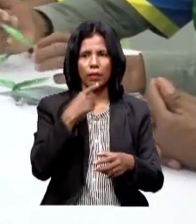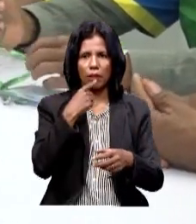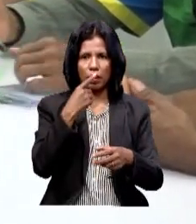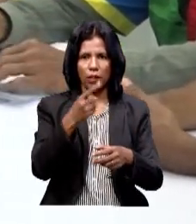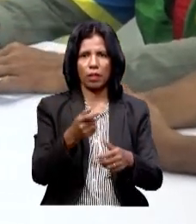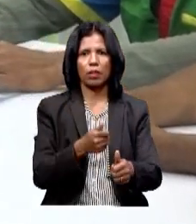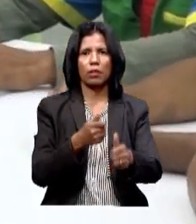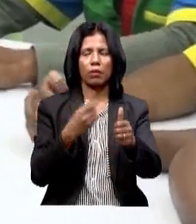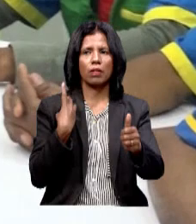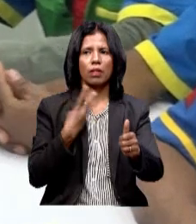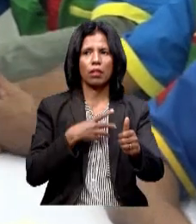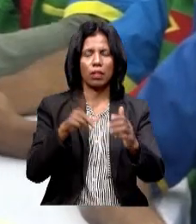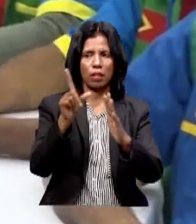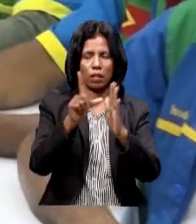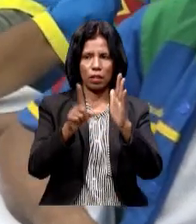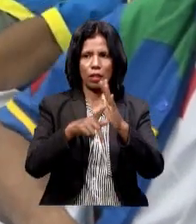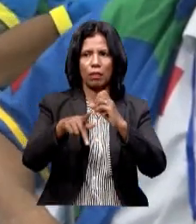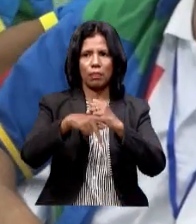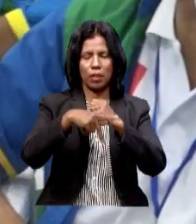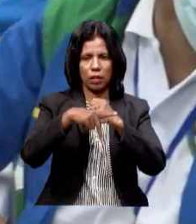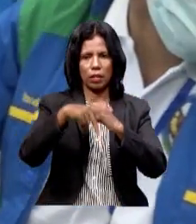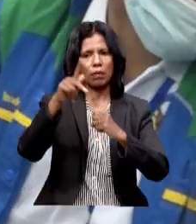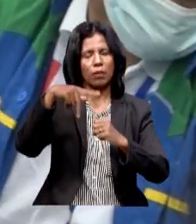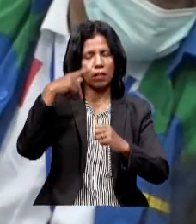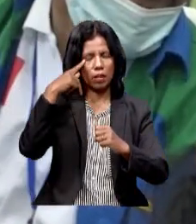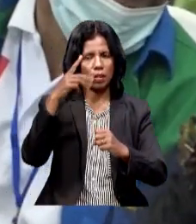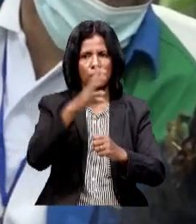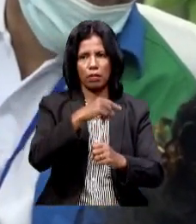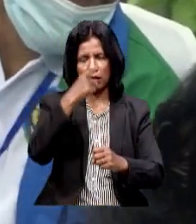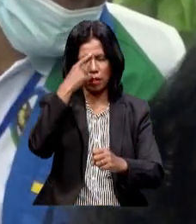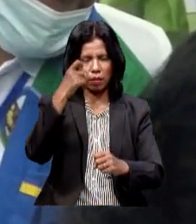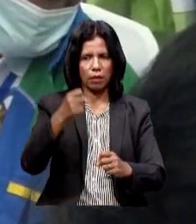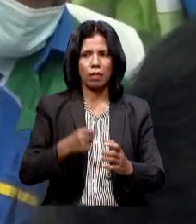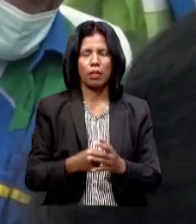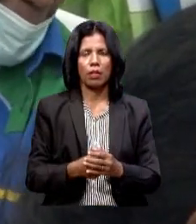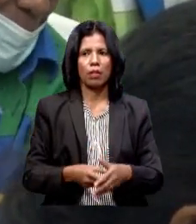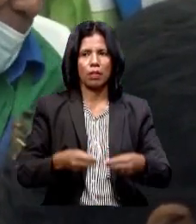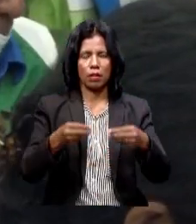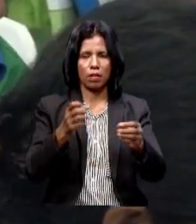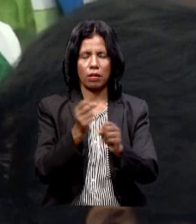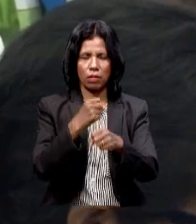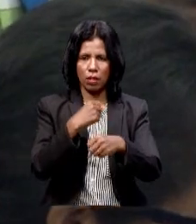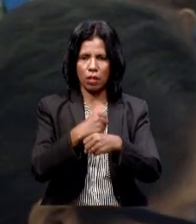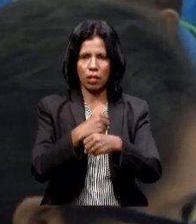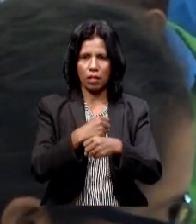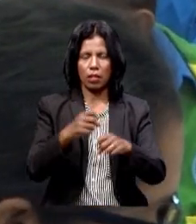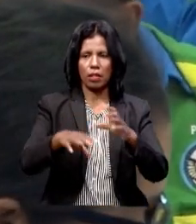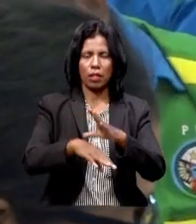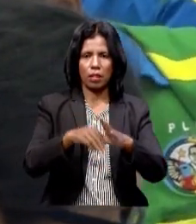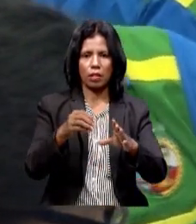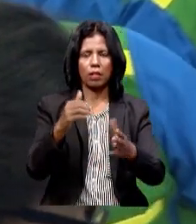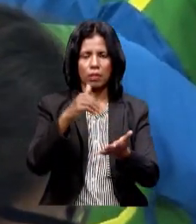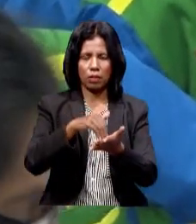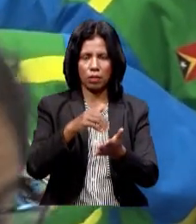eri italiano, lei partito scritto, cada conferência, cada congresso ou reunião alargada sai um instrumento